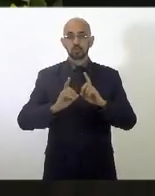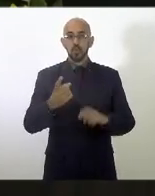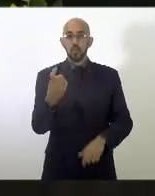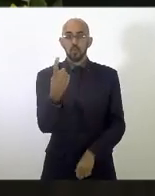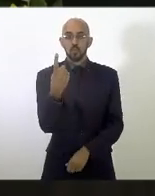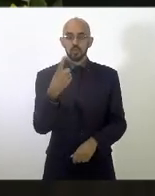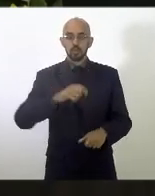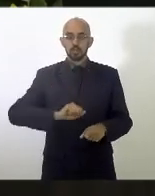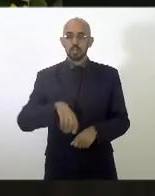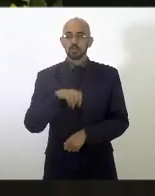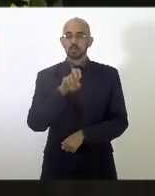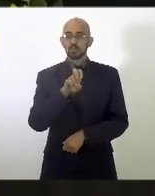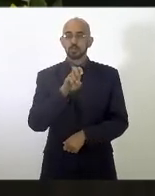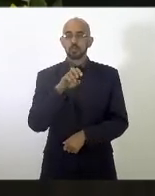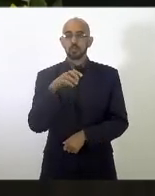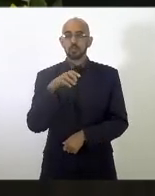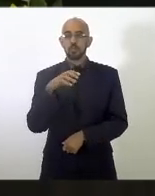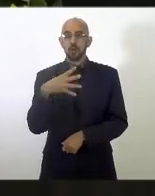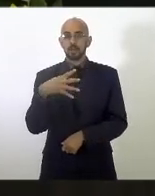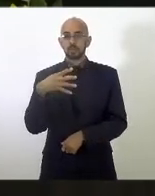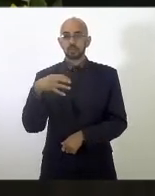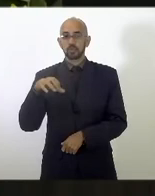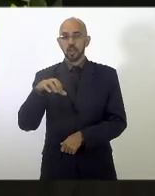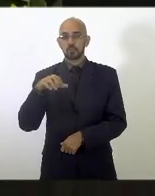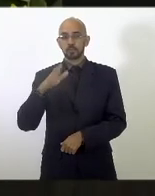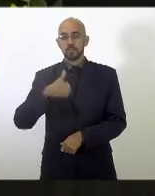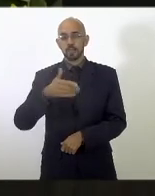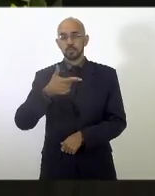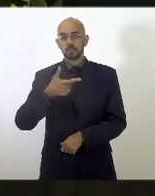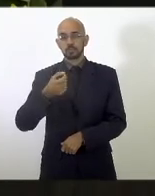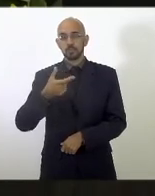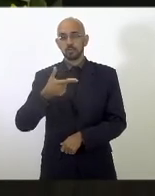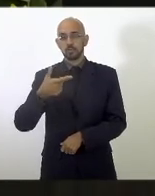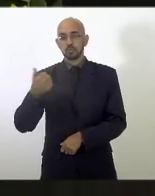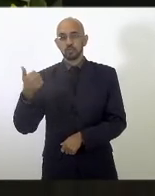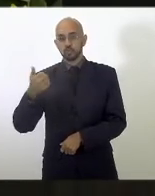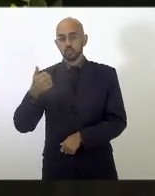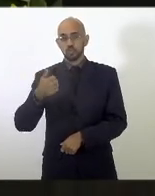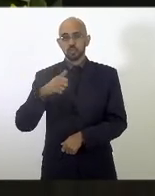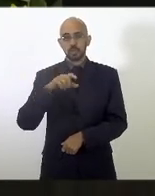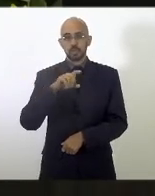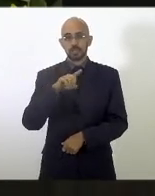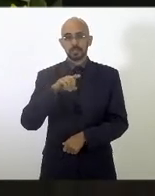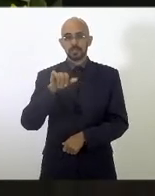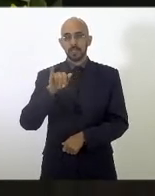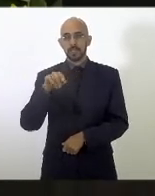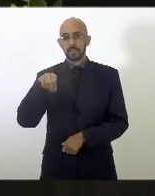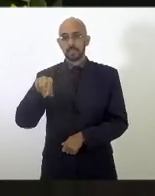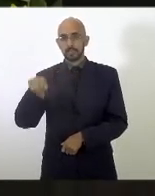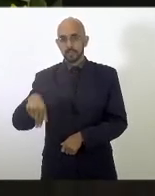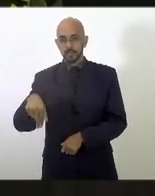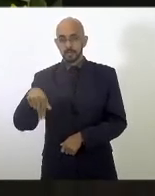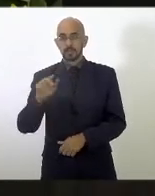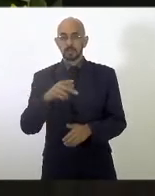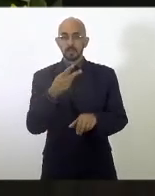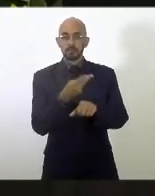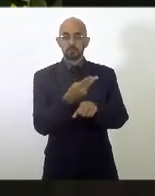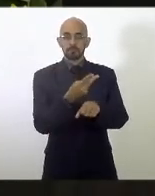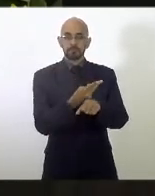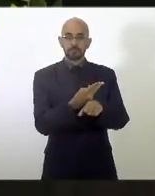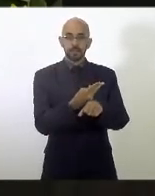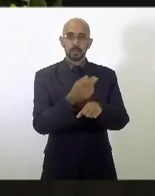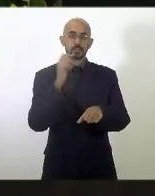resolução 549-2021, de autoria da deputada Zeidan, concede medalha Tiradentes e respectivo diploma